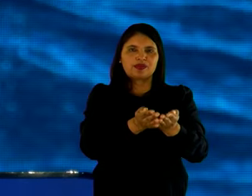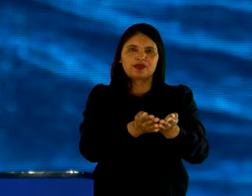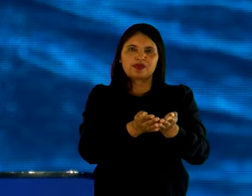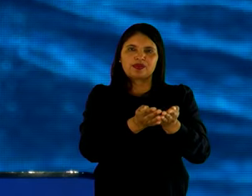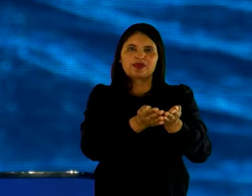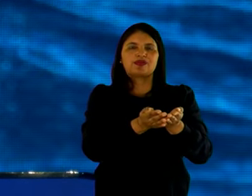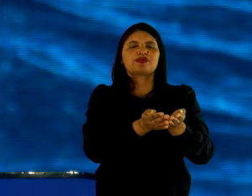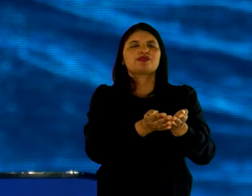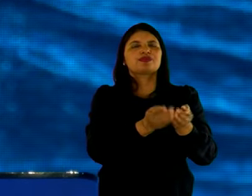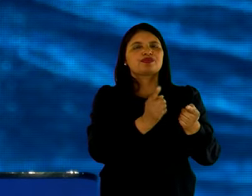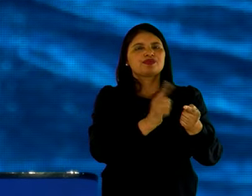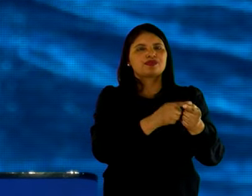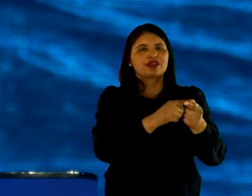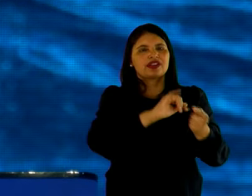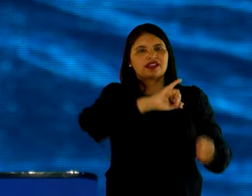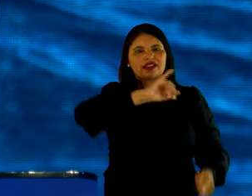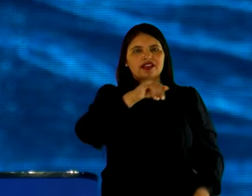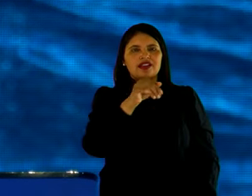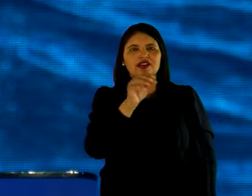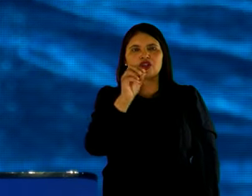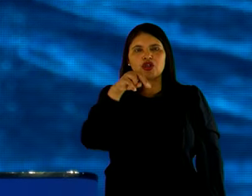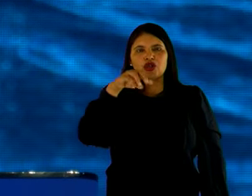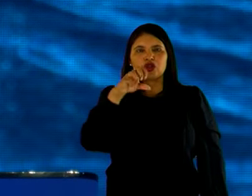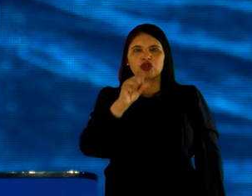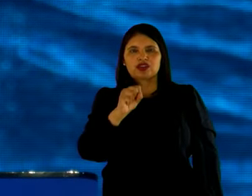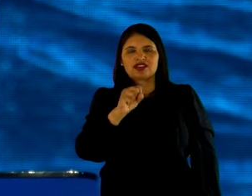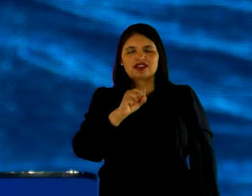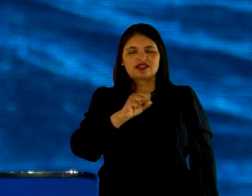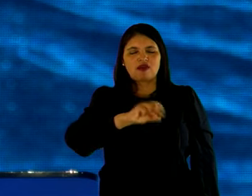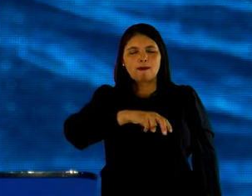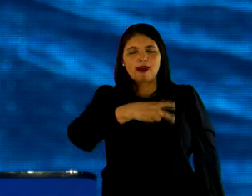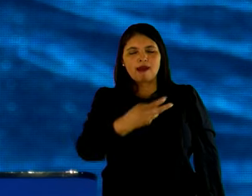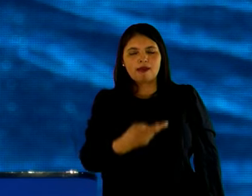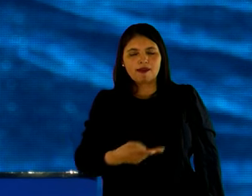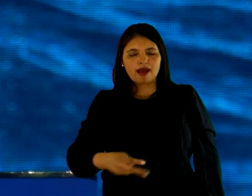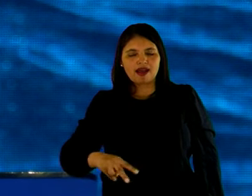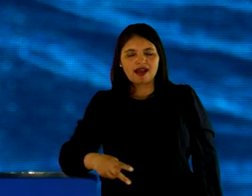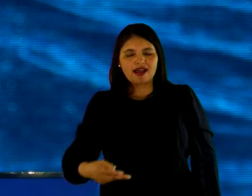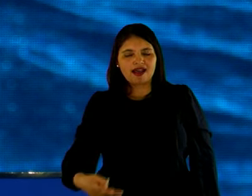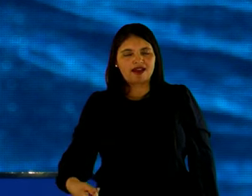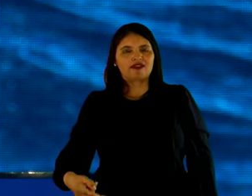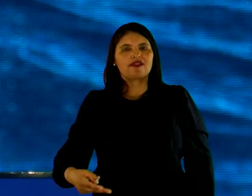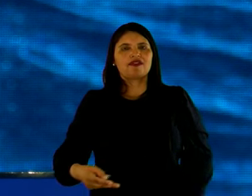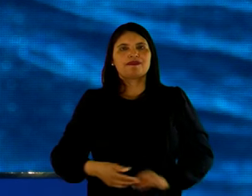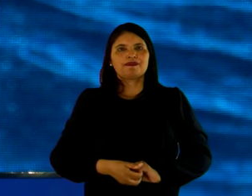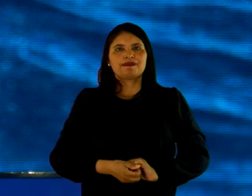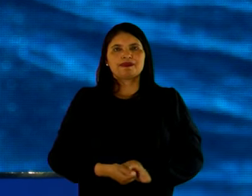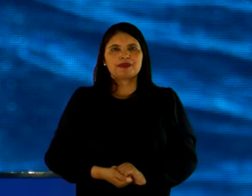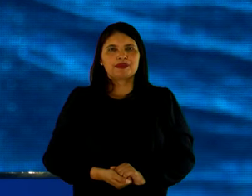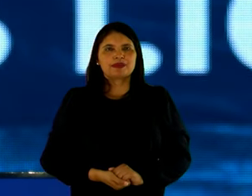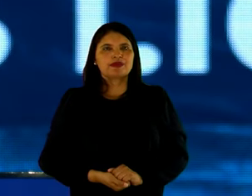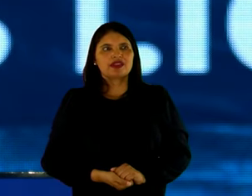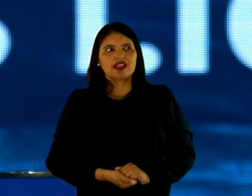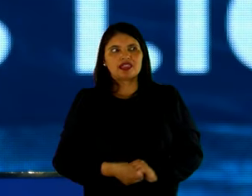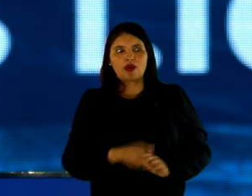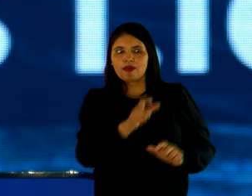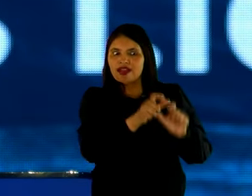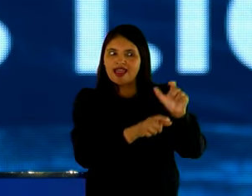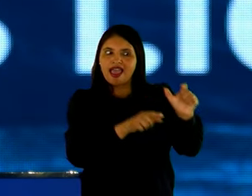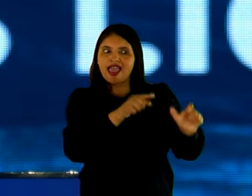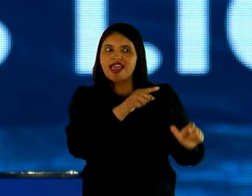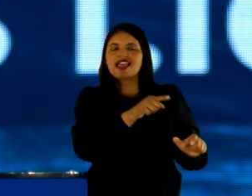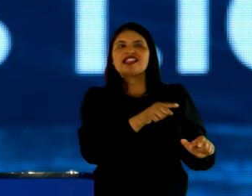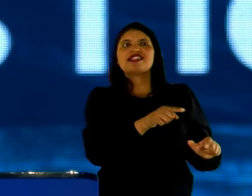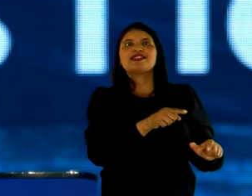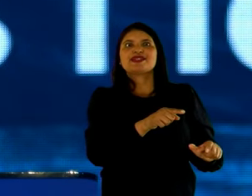Porque Jonas foi lançado no mar. E aqui diz assim, ó. Temeram, pois, esses